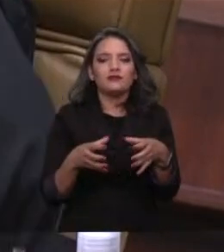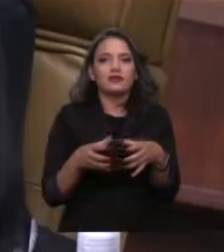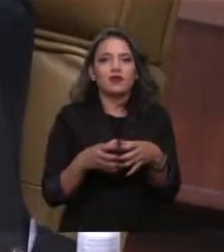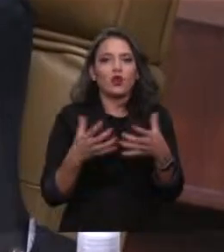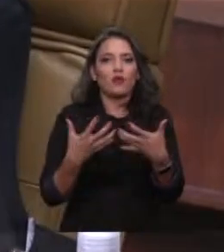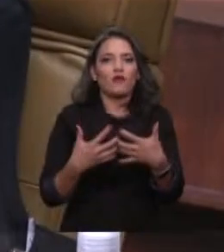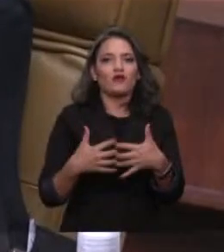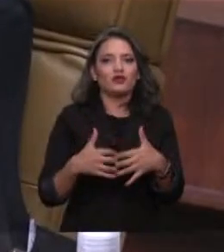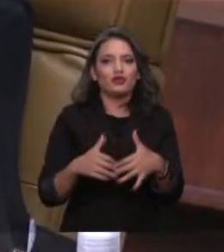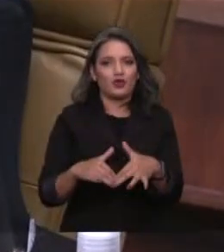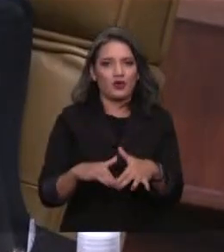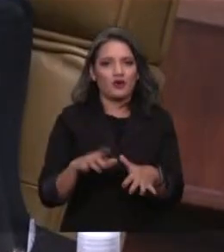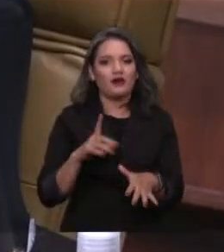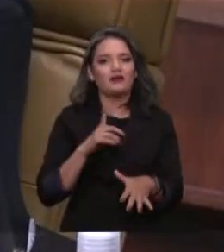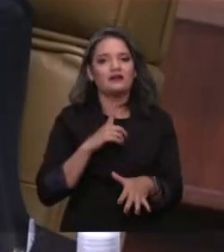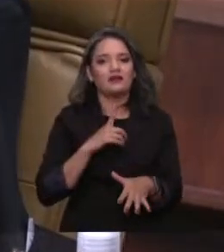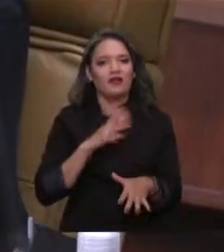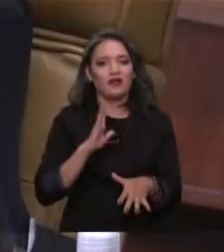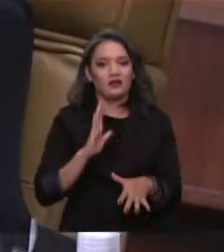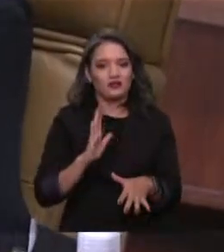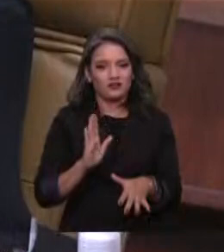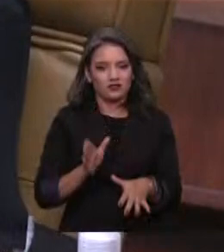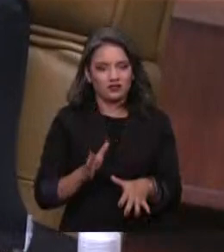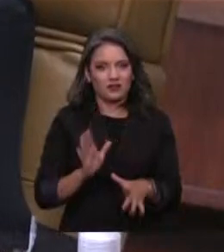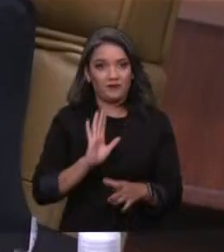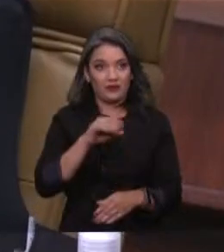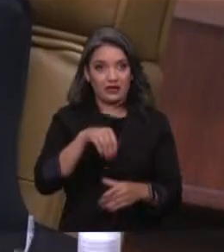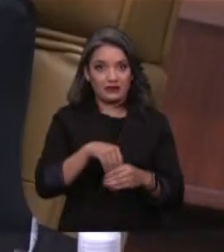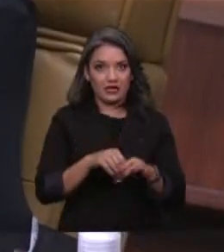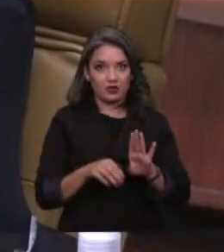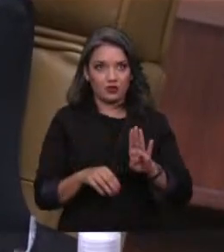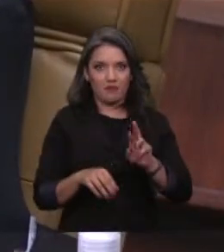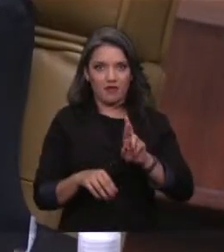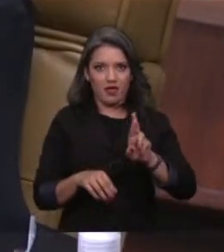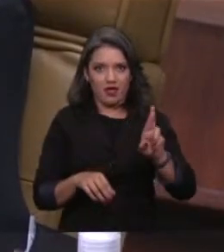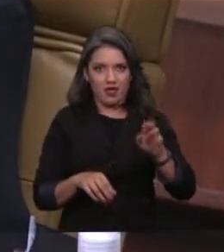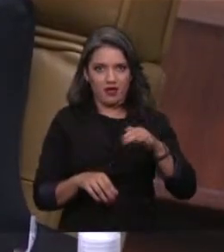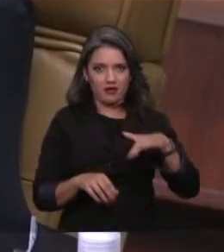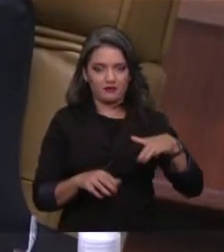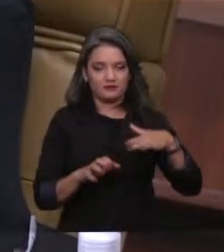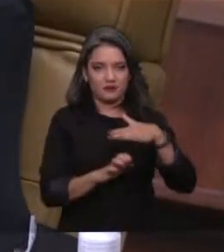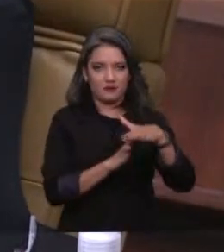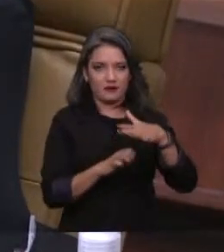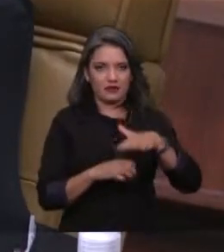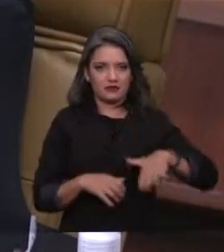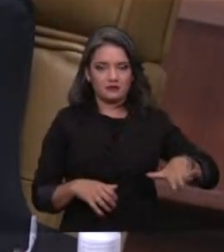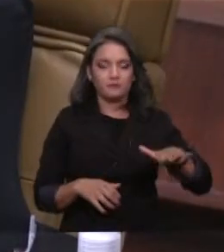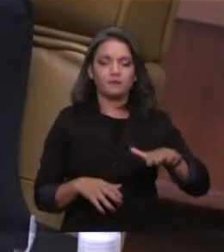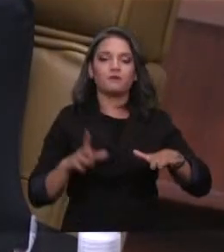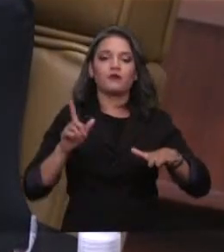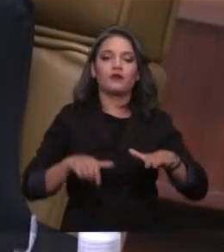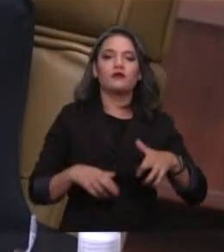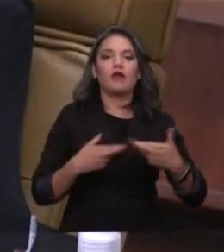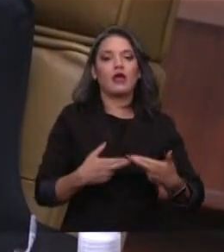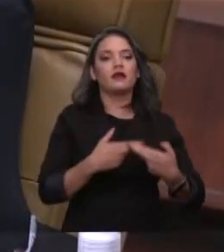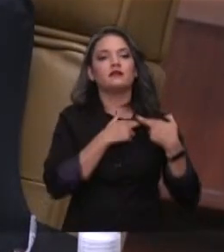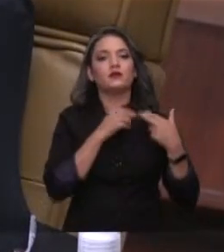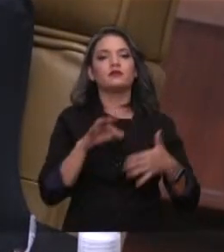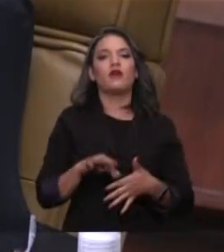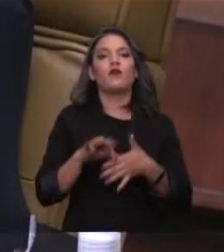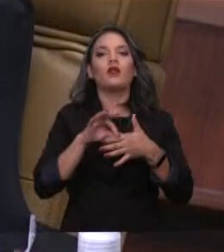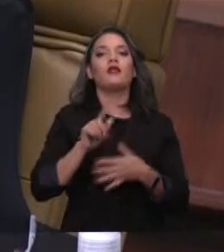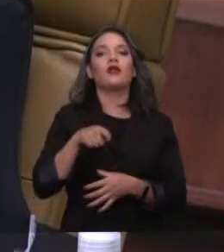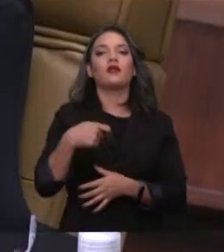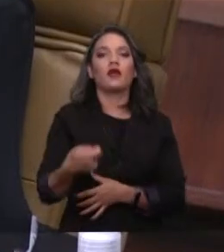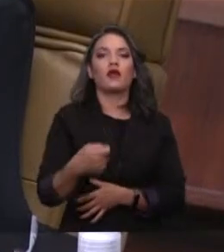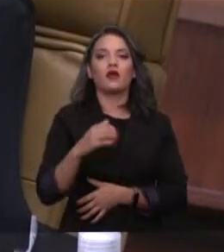criminosa que teria sido instalada no seio da BR Distribuidora e que teria sido comandada por Fernando